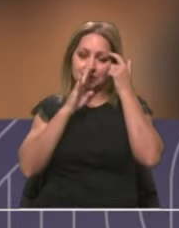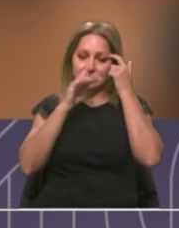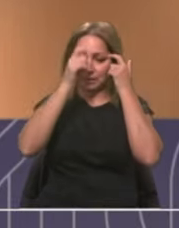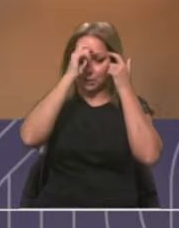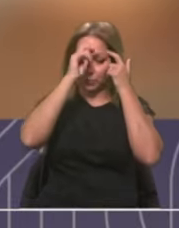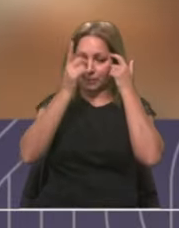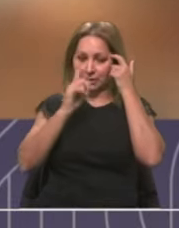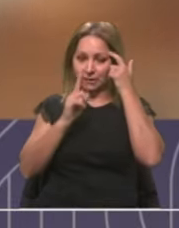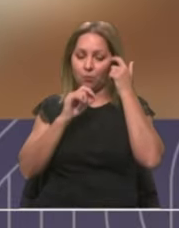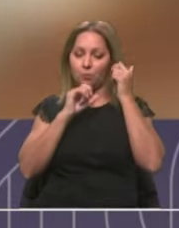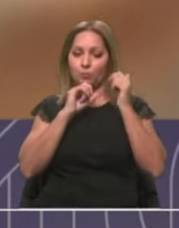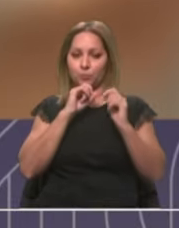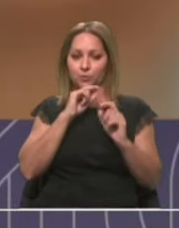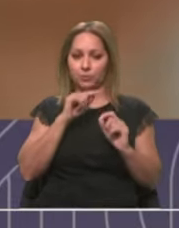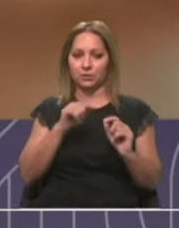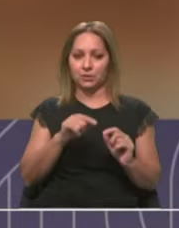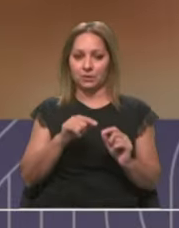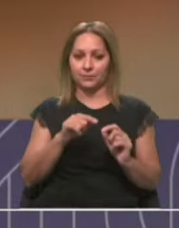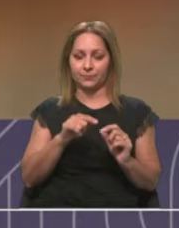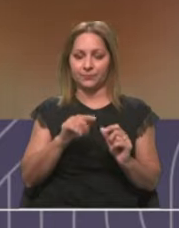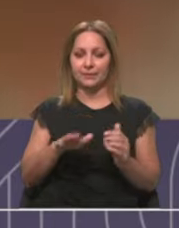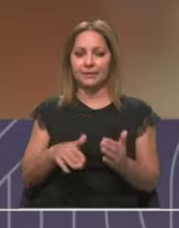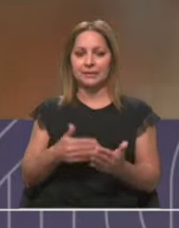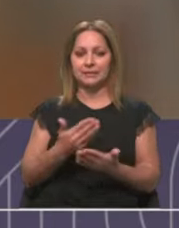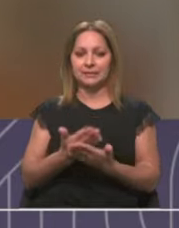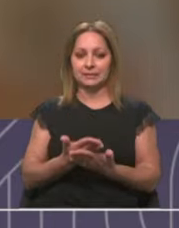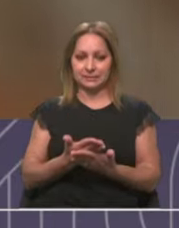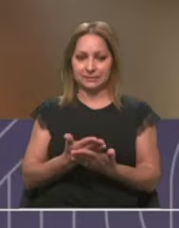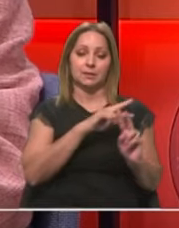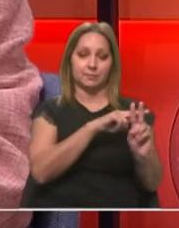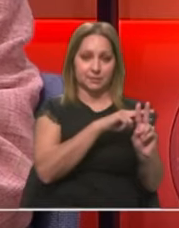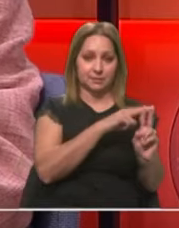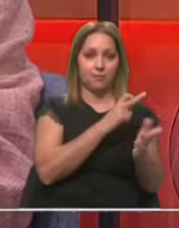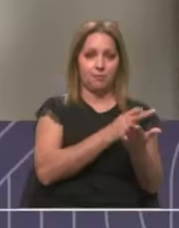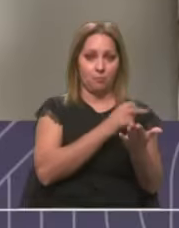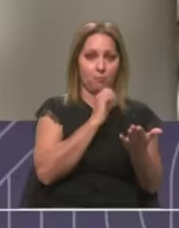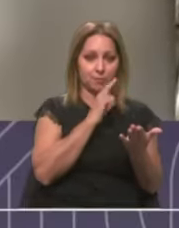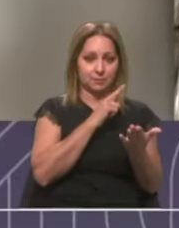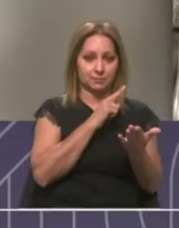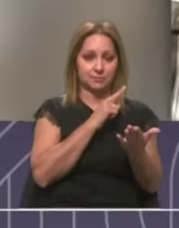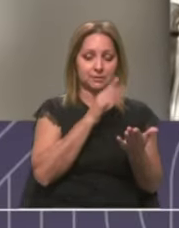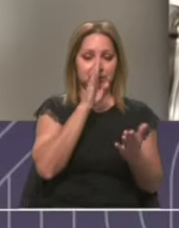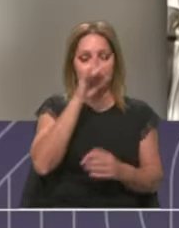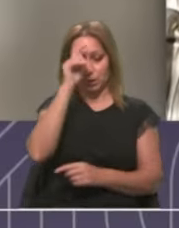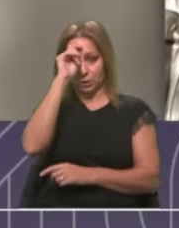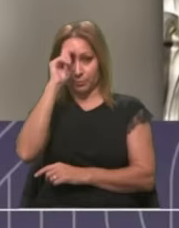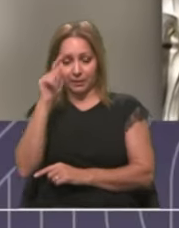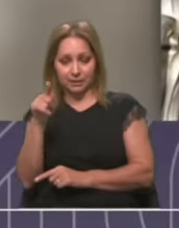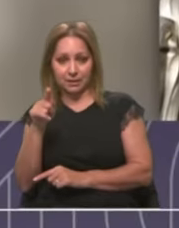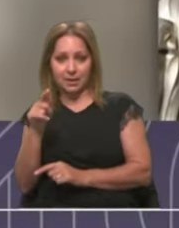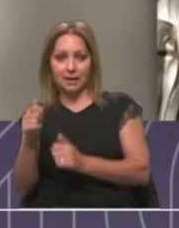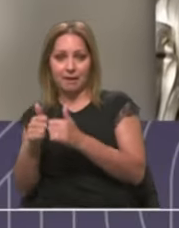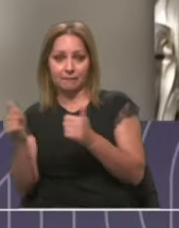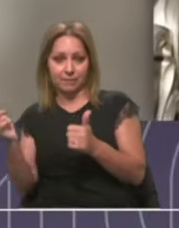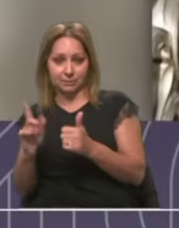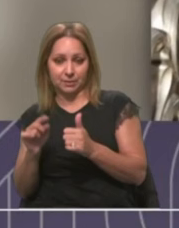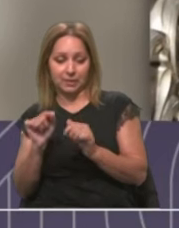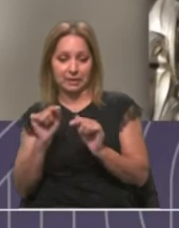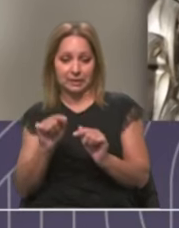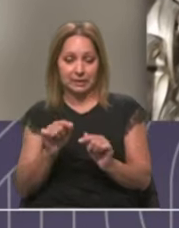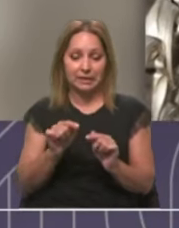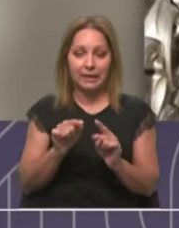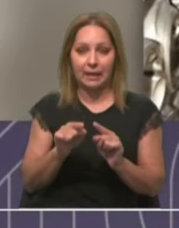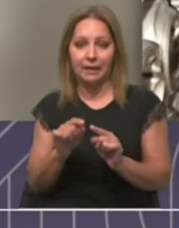poderia contribuir para que as mesmas fossem agravadas. Este caso é peculiar pela